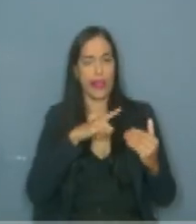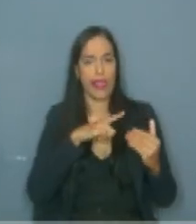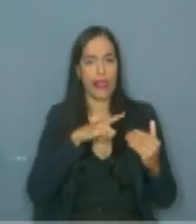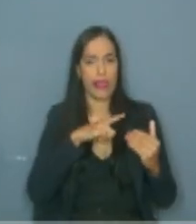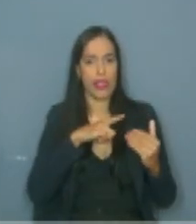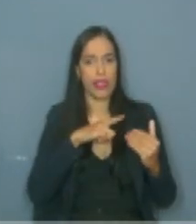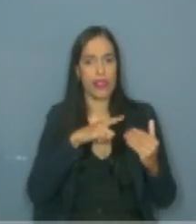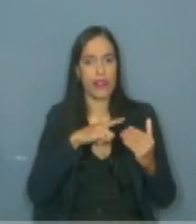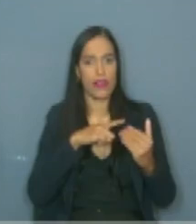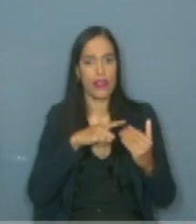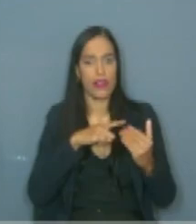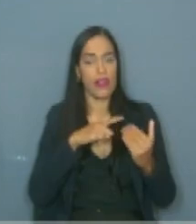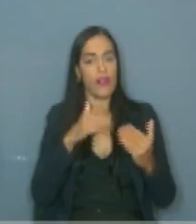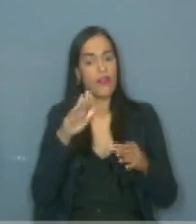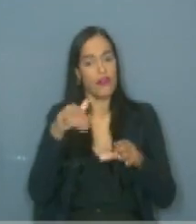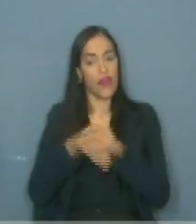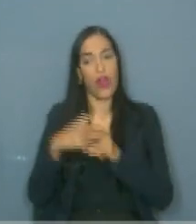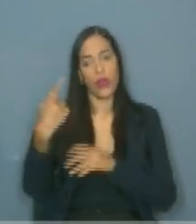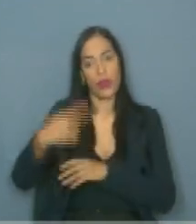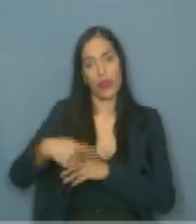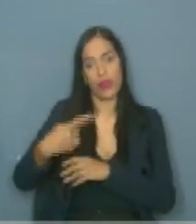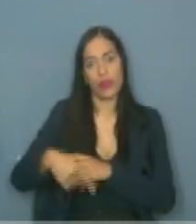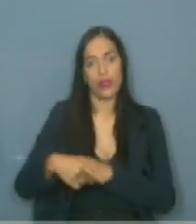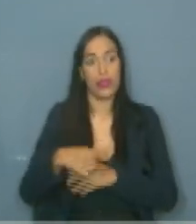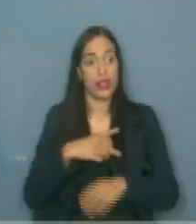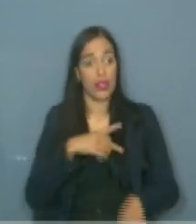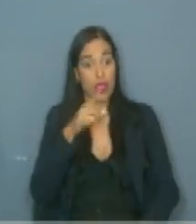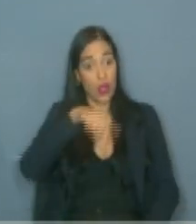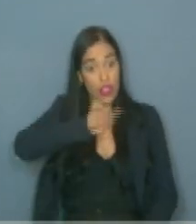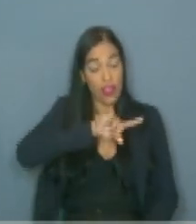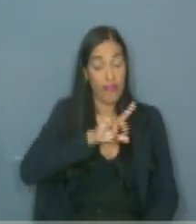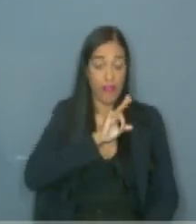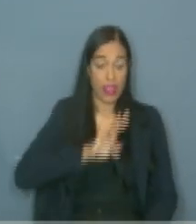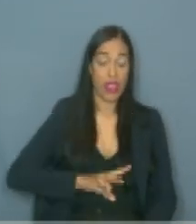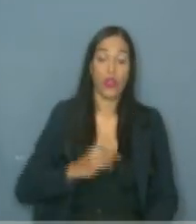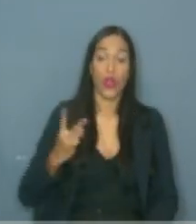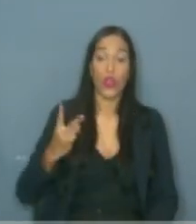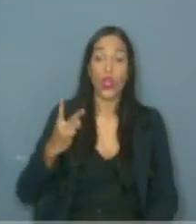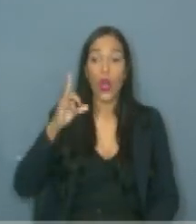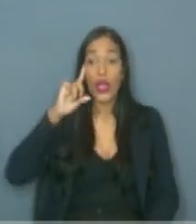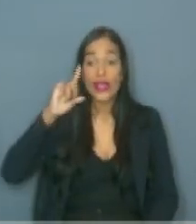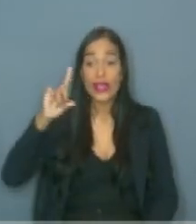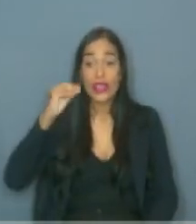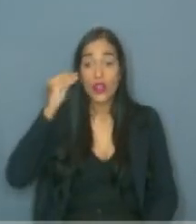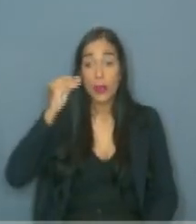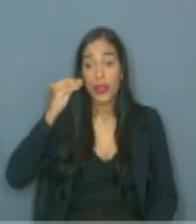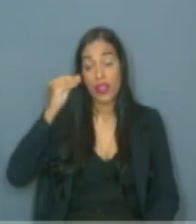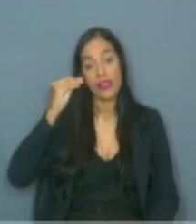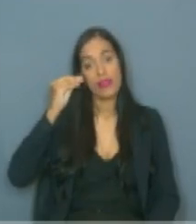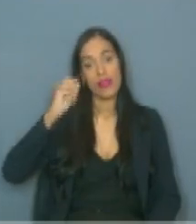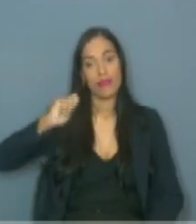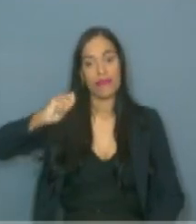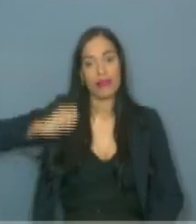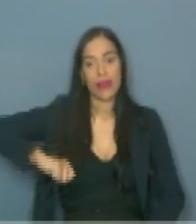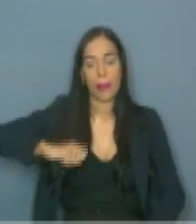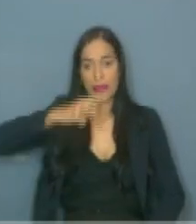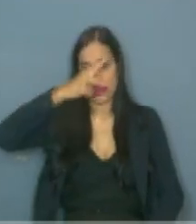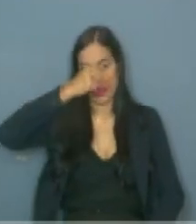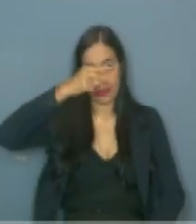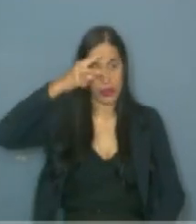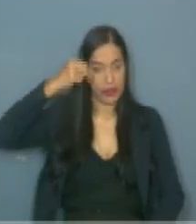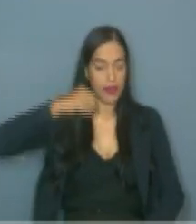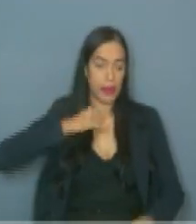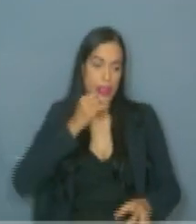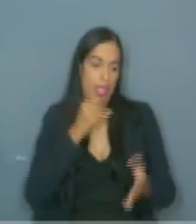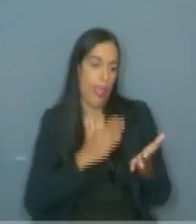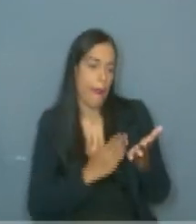Eu duvido que algum vereador que tenha 2 dias de experiência nessa casa duvidaria da capacidade da prefeitura, vereador Gilberto, de